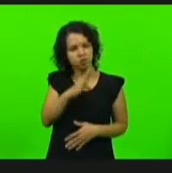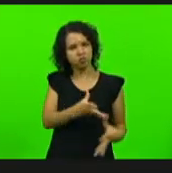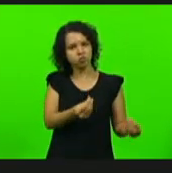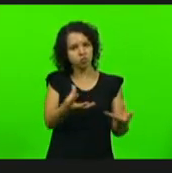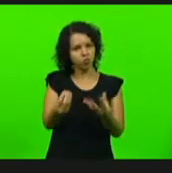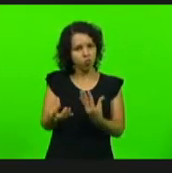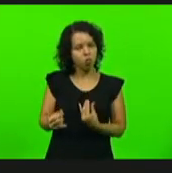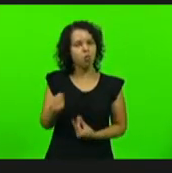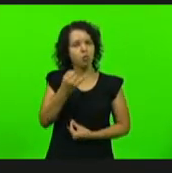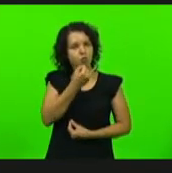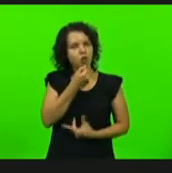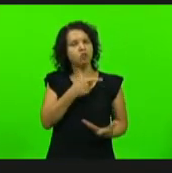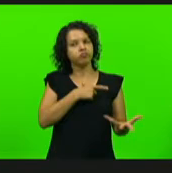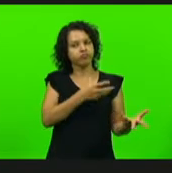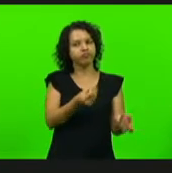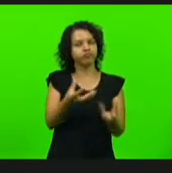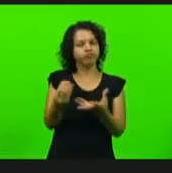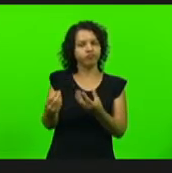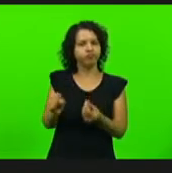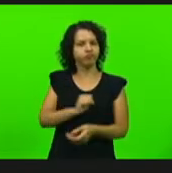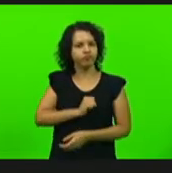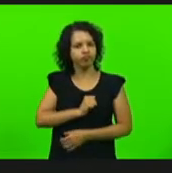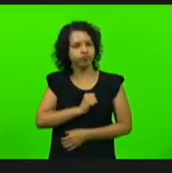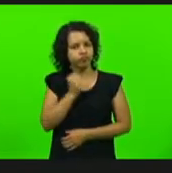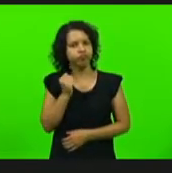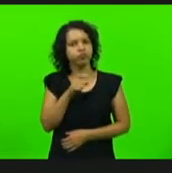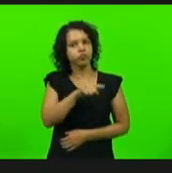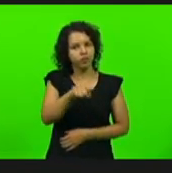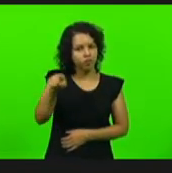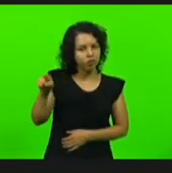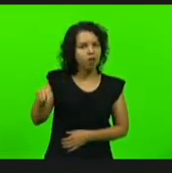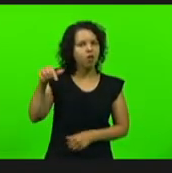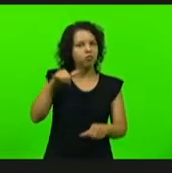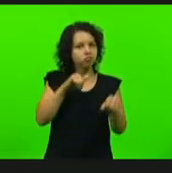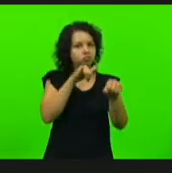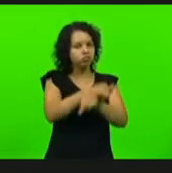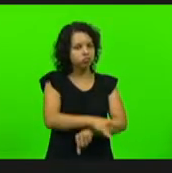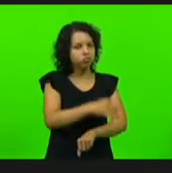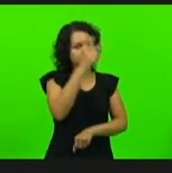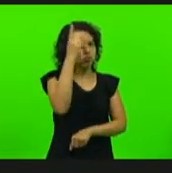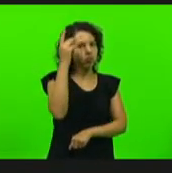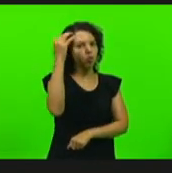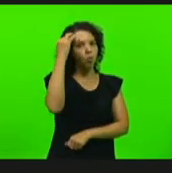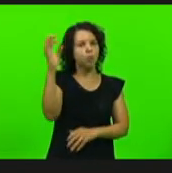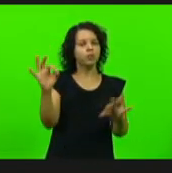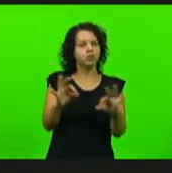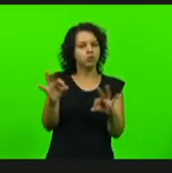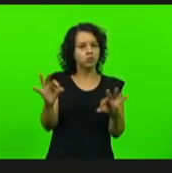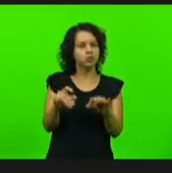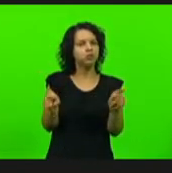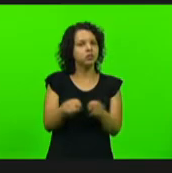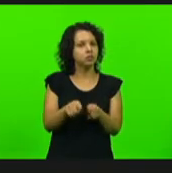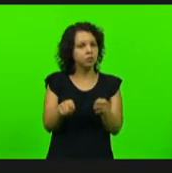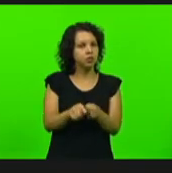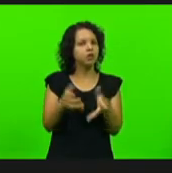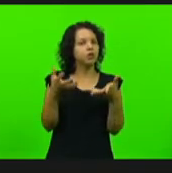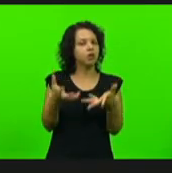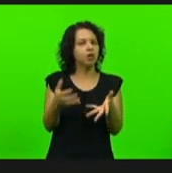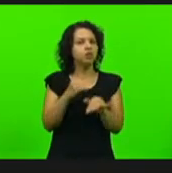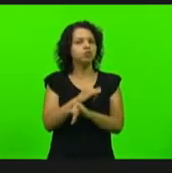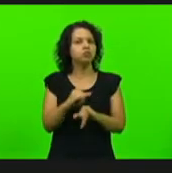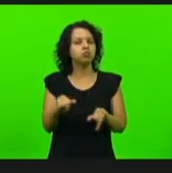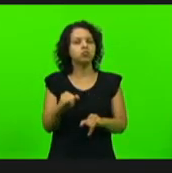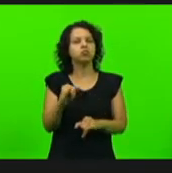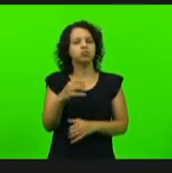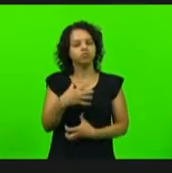infelizmente, existem. Então, meu repúdio é esses. Esses são traidores dos inocentes. Mas também aqui quero deixar meu